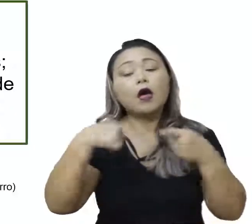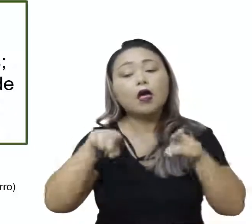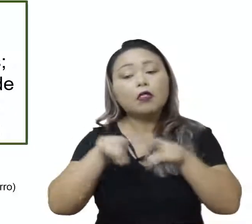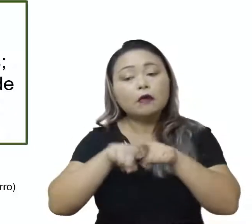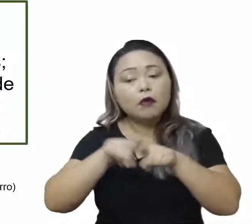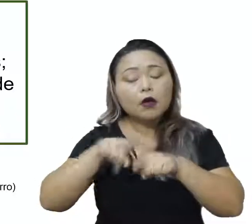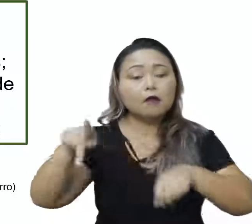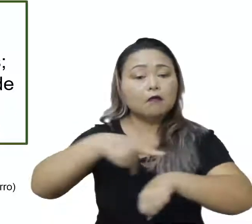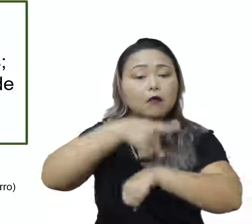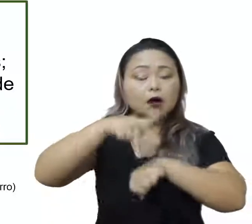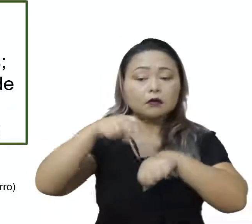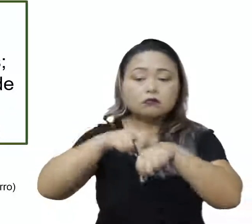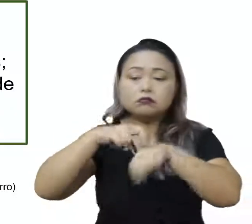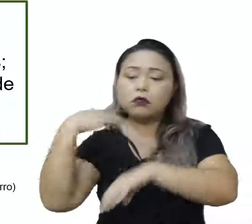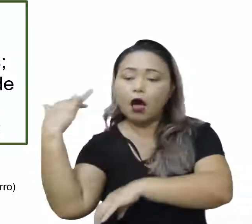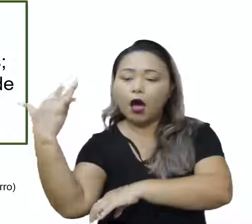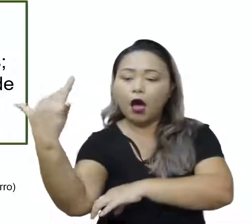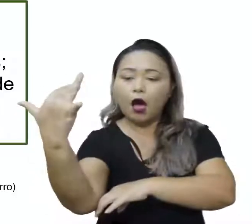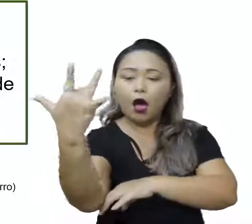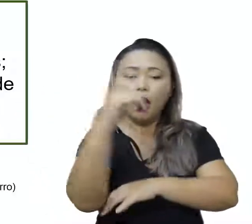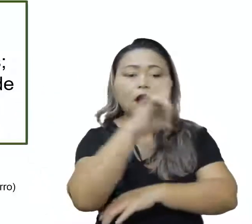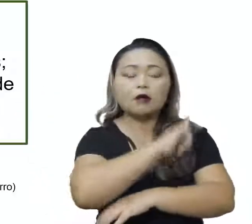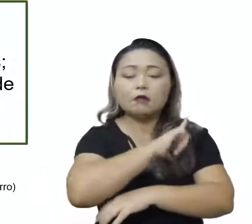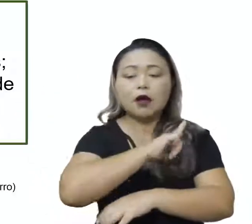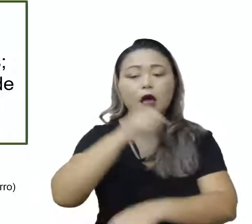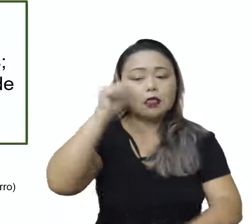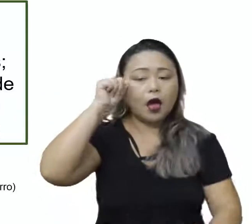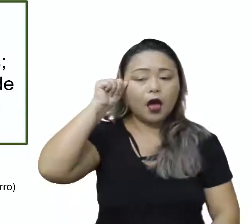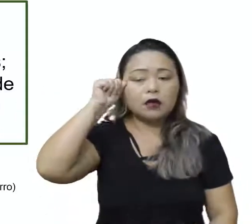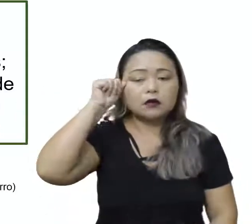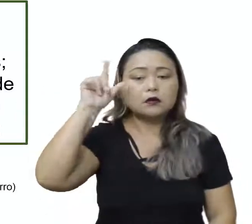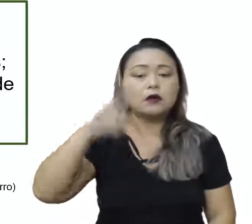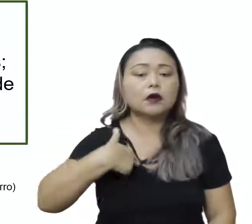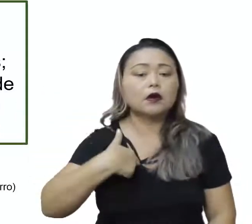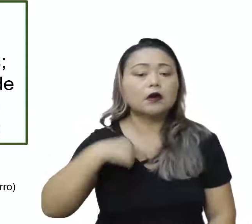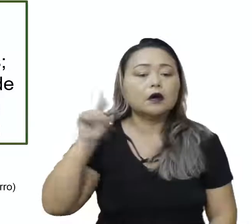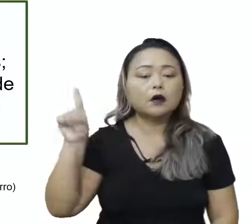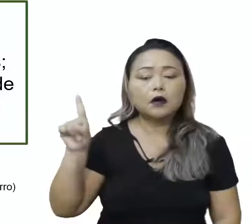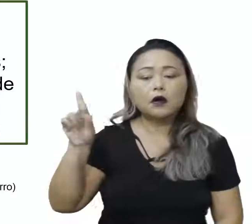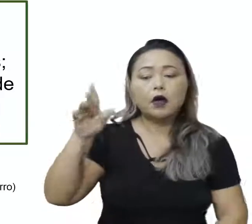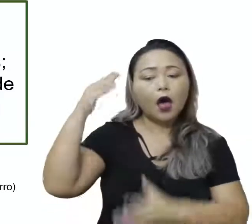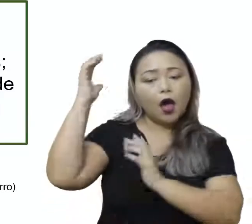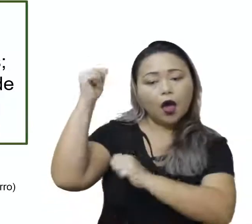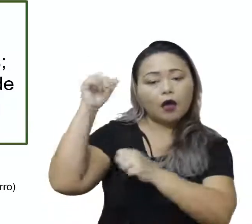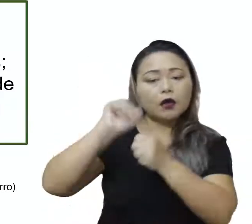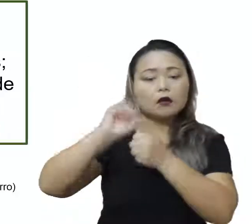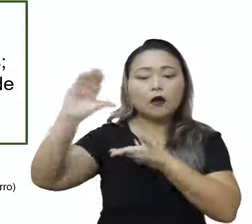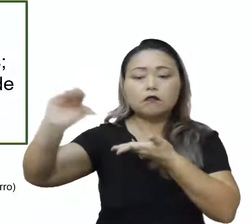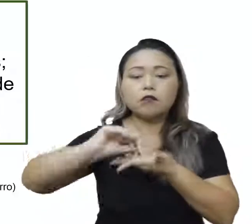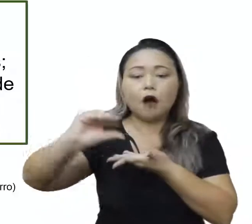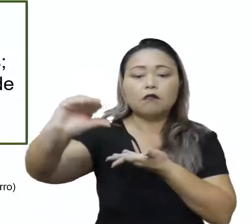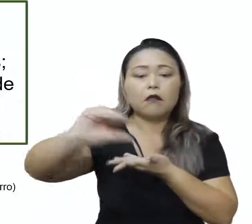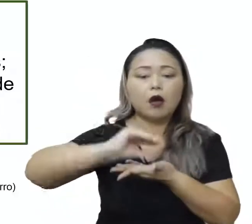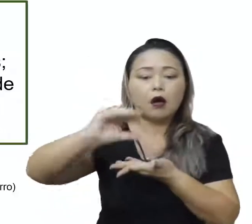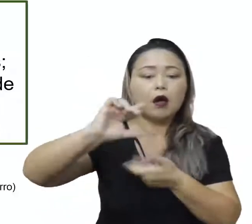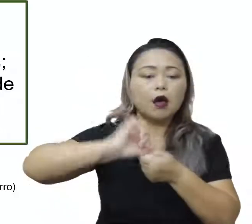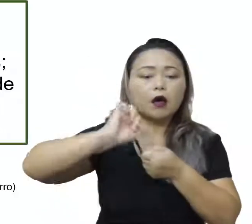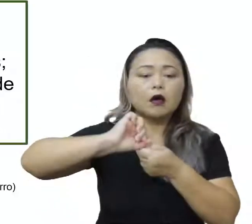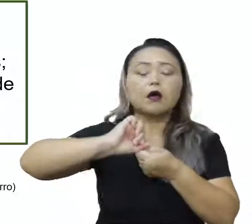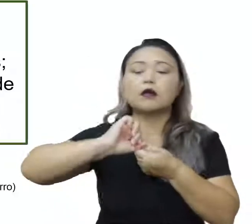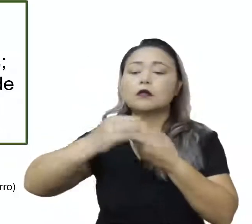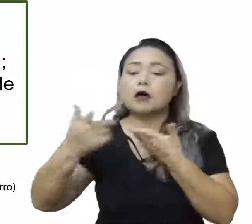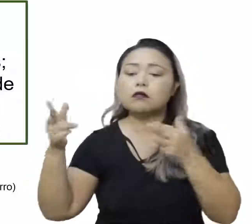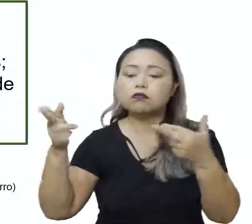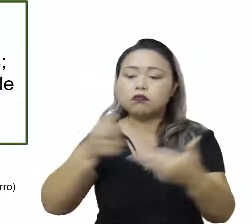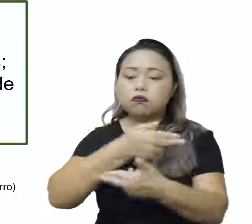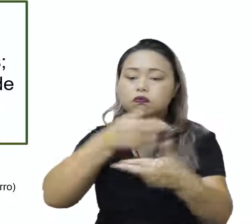Ásia. A Espanha tem altos investimentos em energias renováveis,